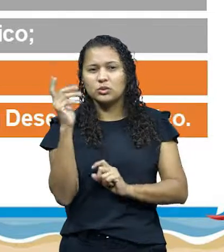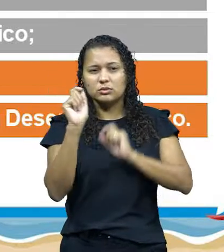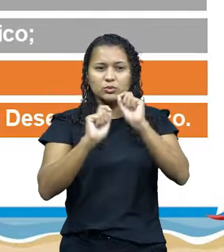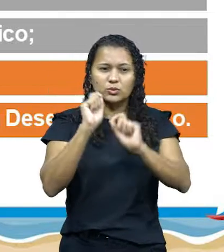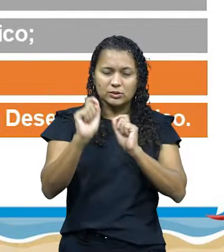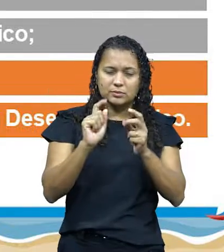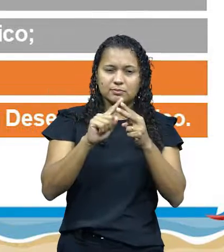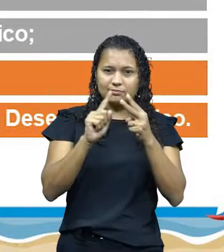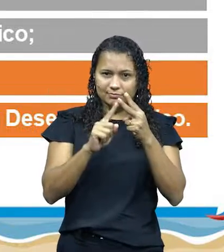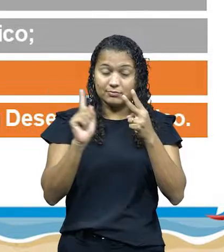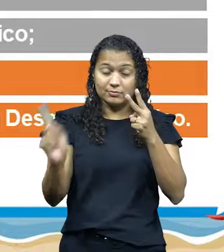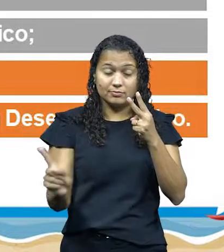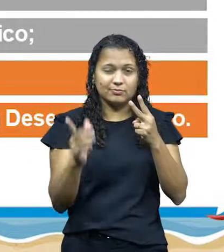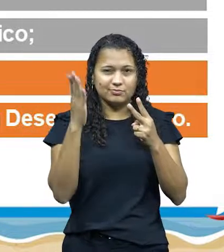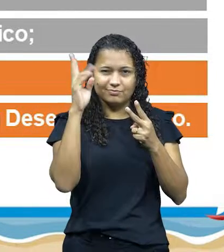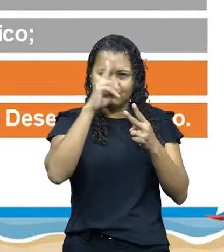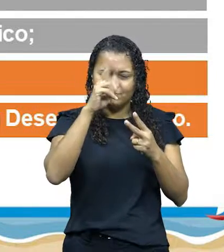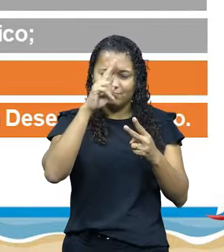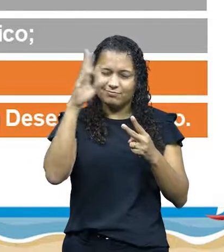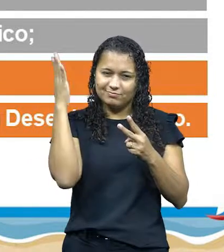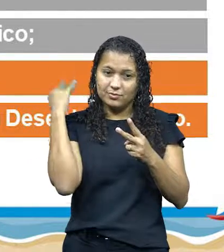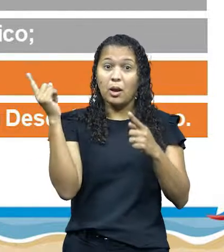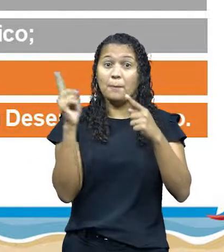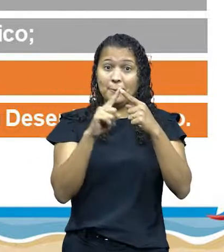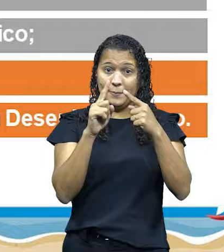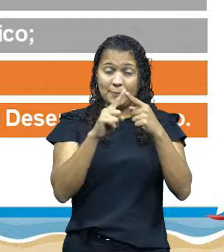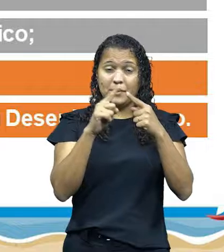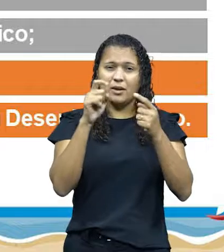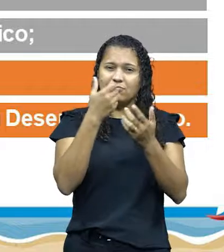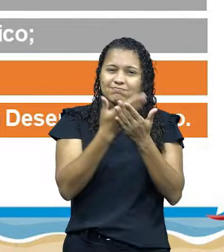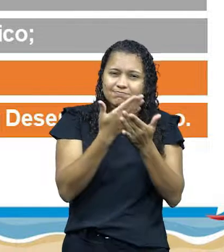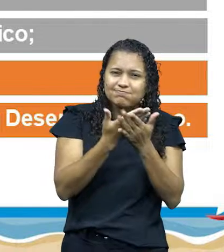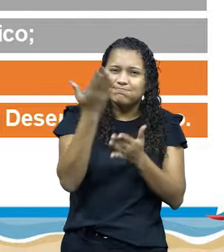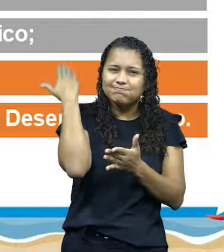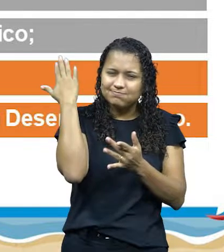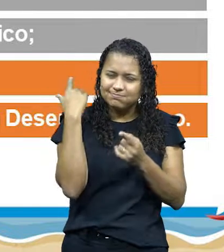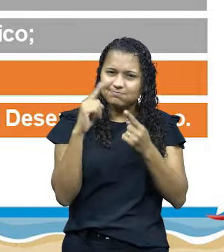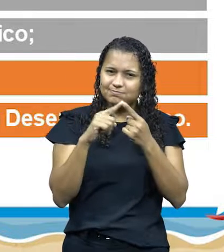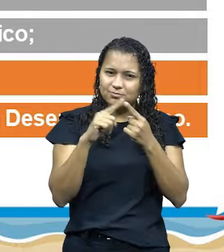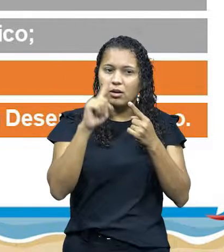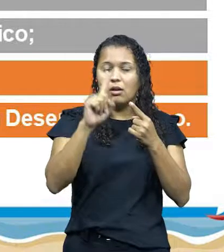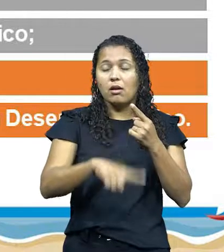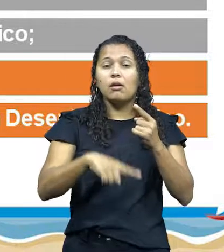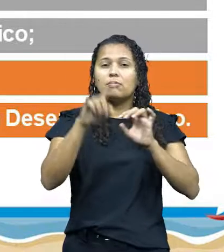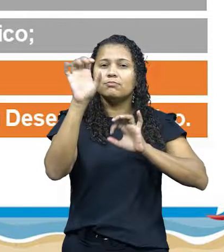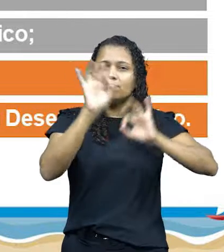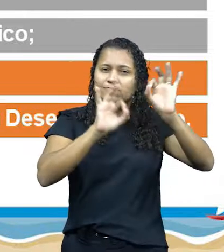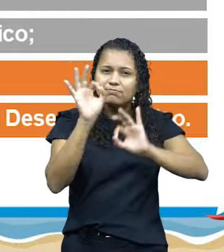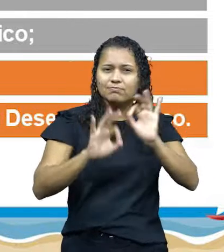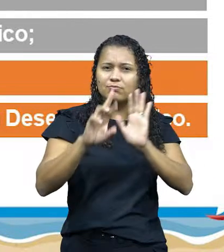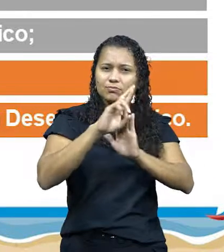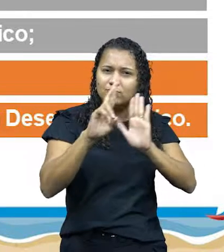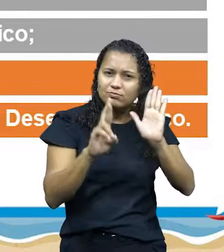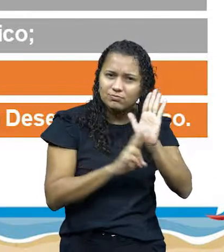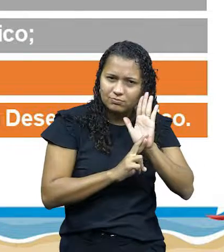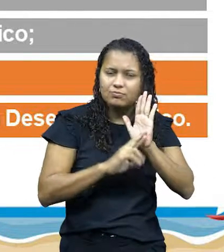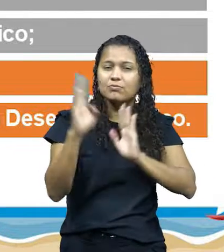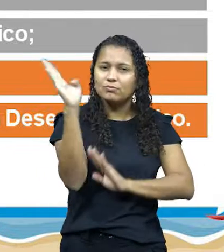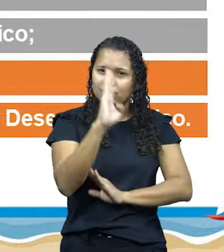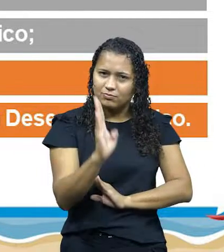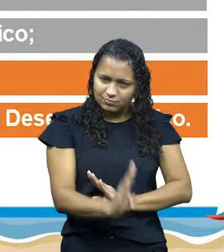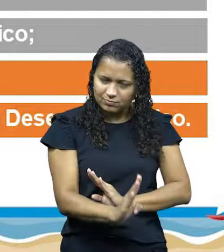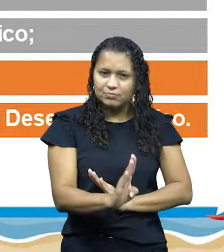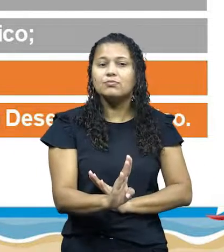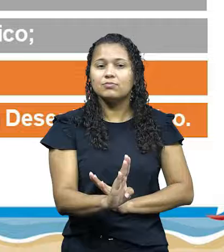anteriores. Bom, na nossa primeira aula nós falamos um pouquinho sobre as normas brasileiras, não é?